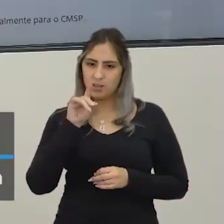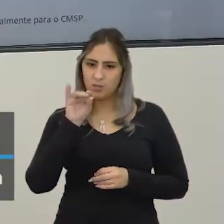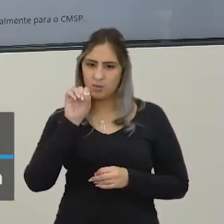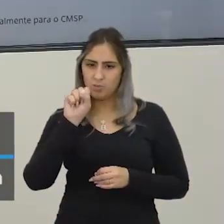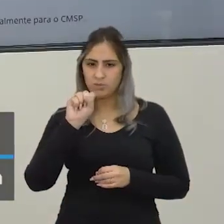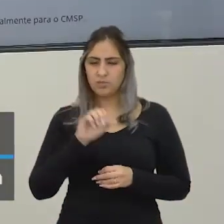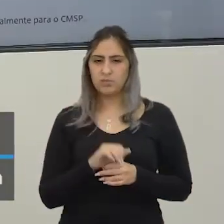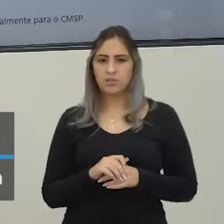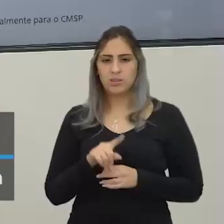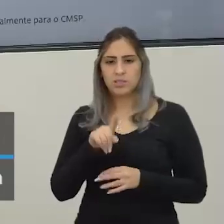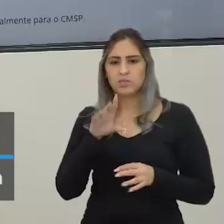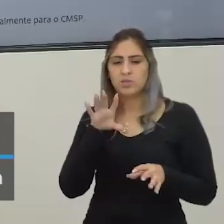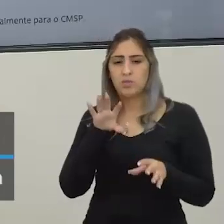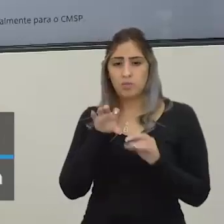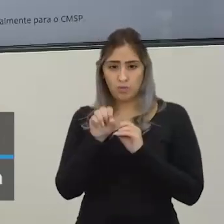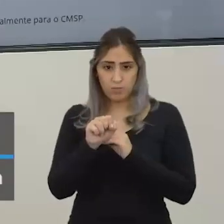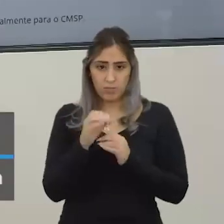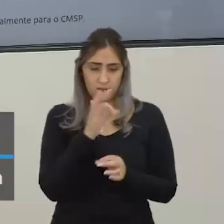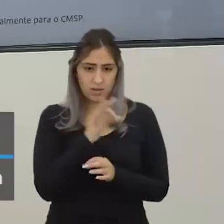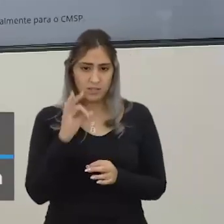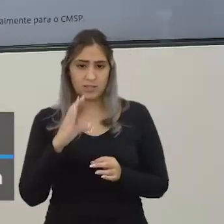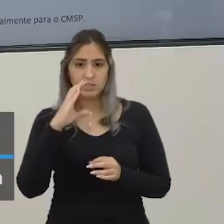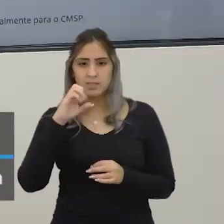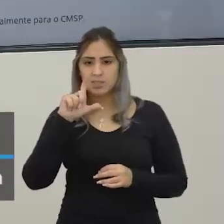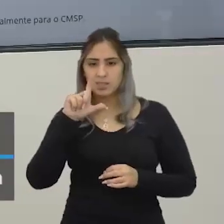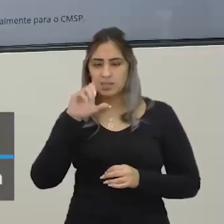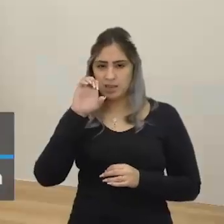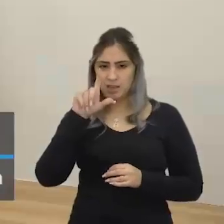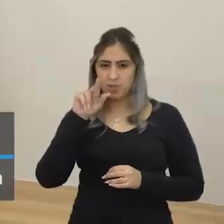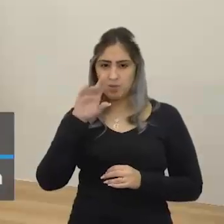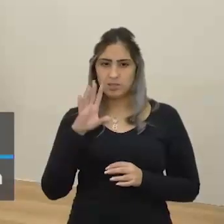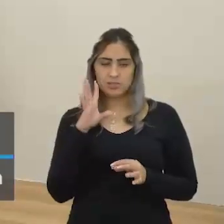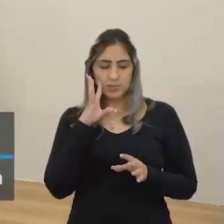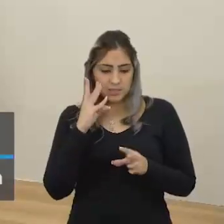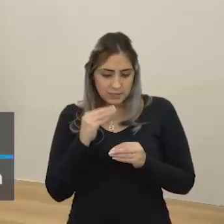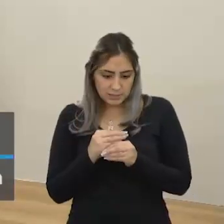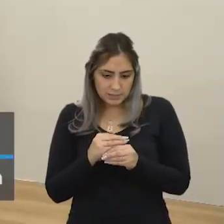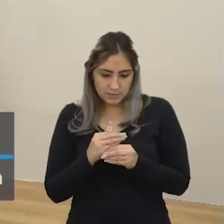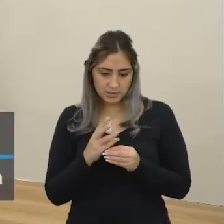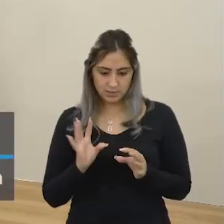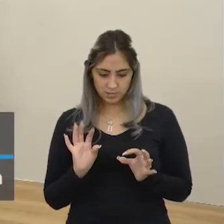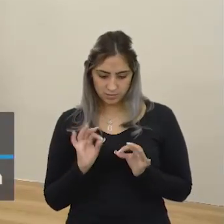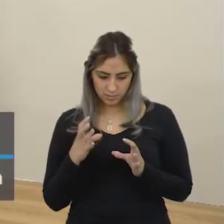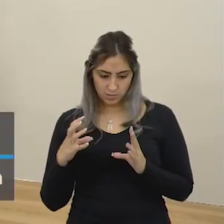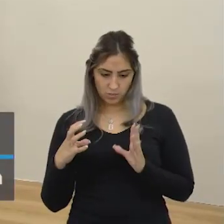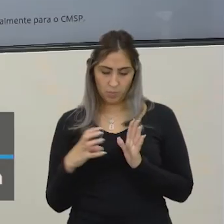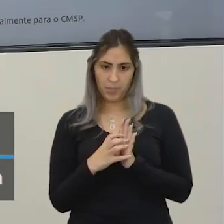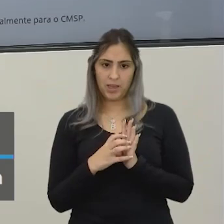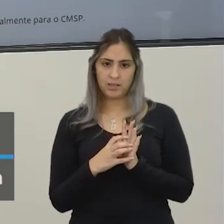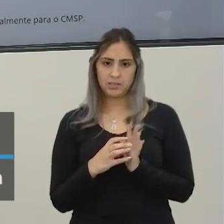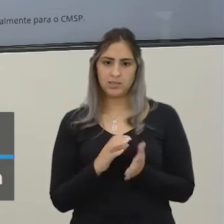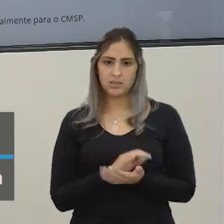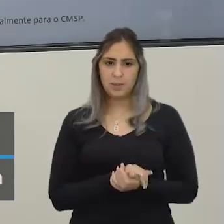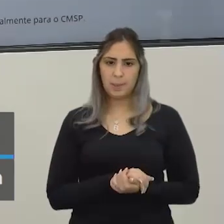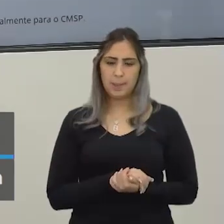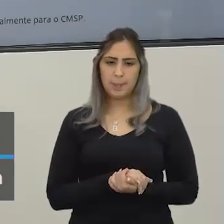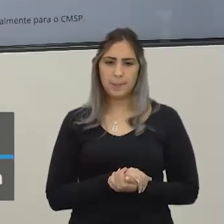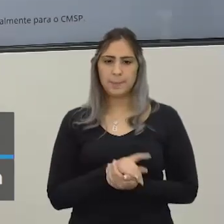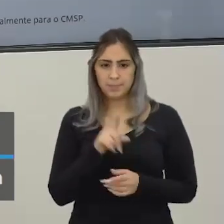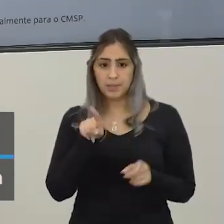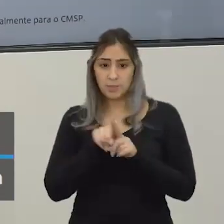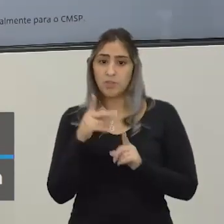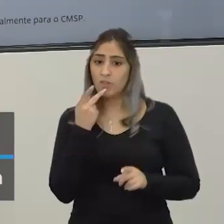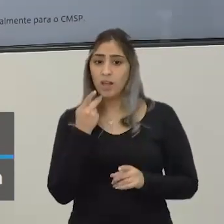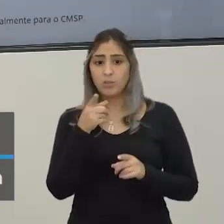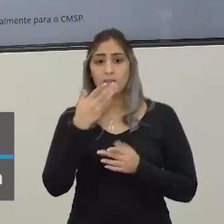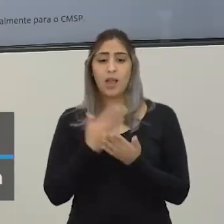então, formariam posteriormente células mais complexas. Né, Giba? Isso foi falado também na aula de física, né? A